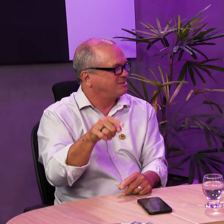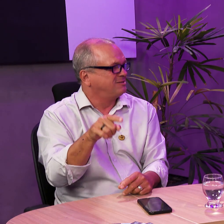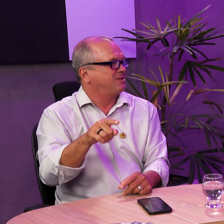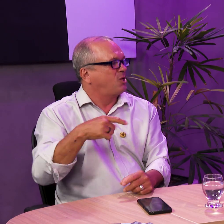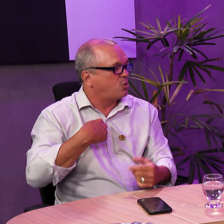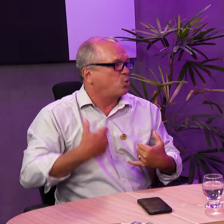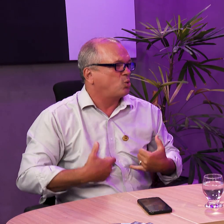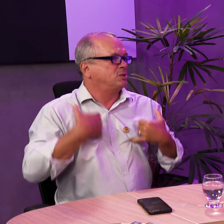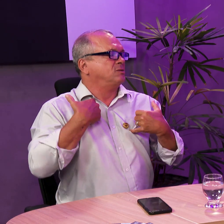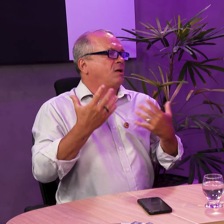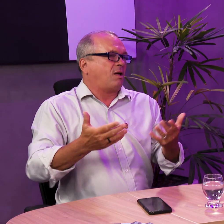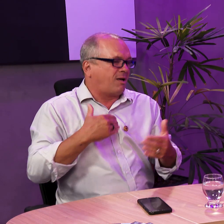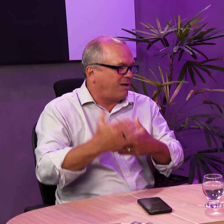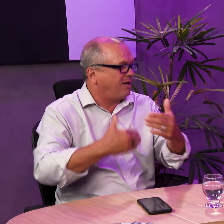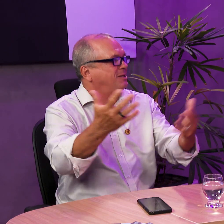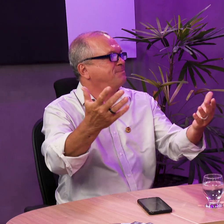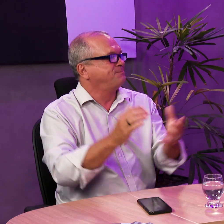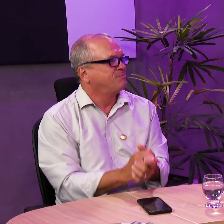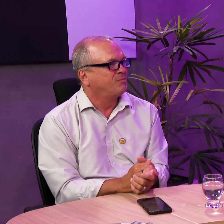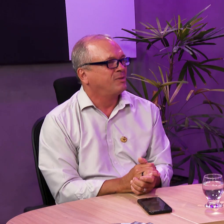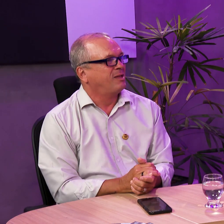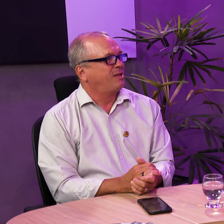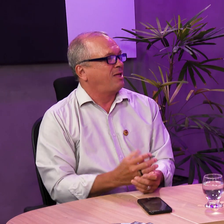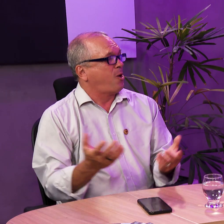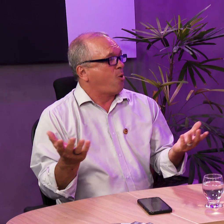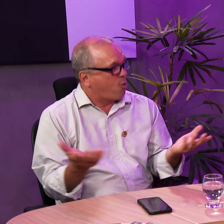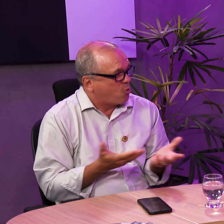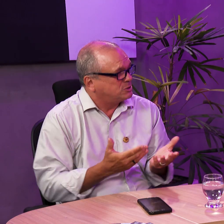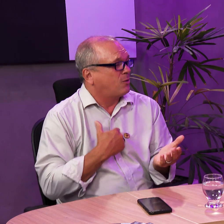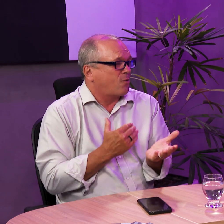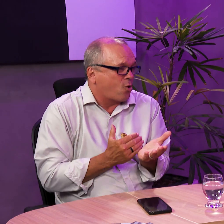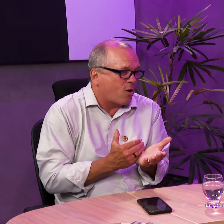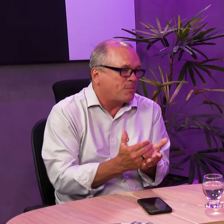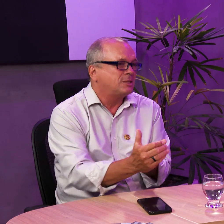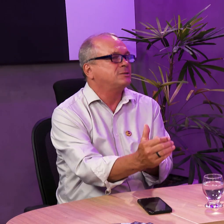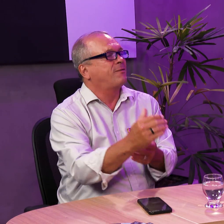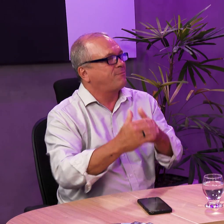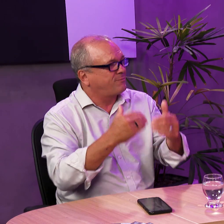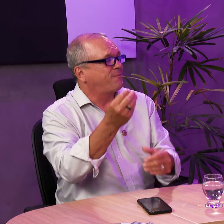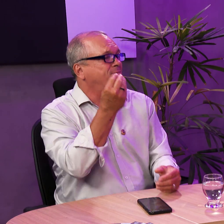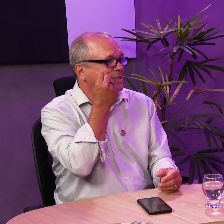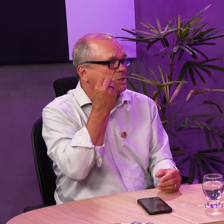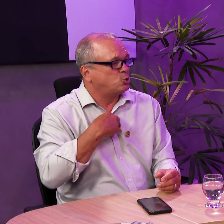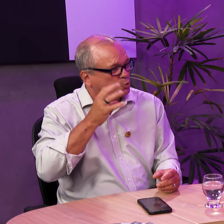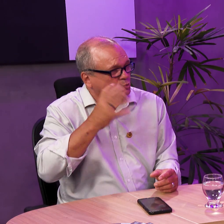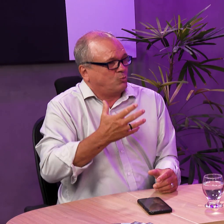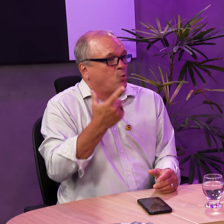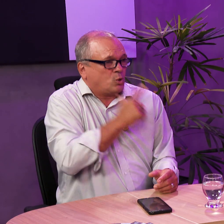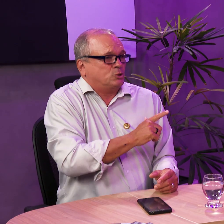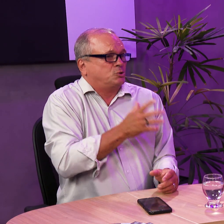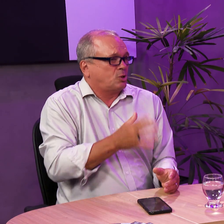nos locais, na Câmara também tem intérprete, em vários outros órgãos do poder público também